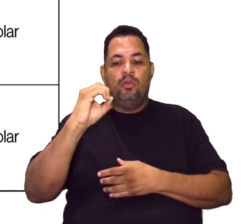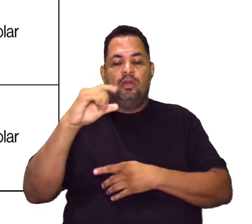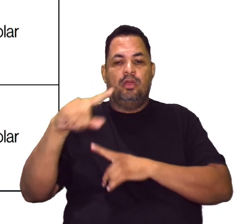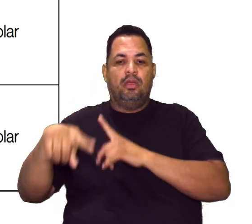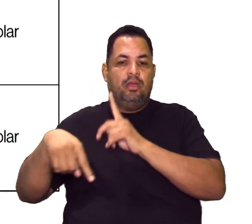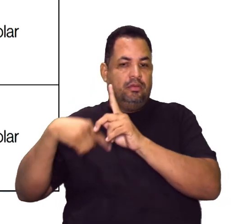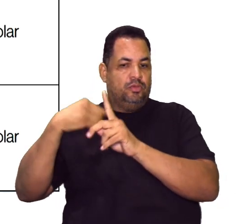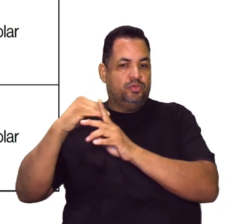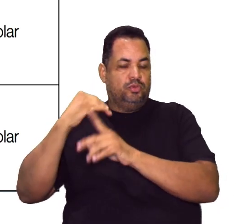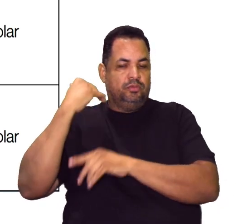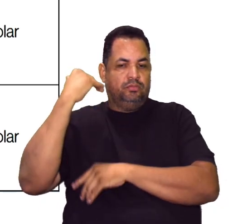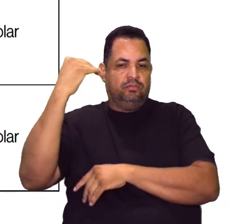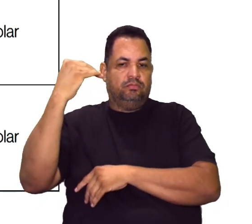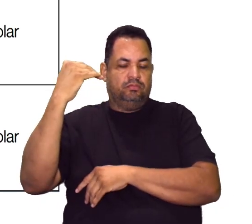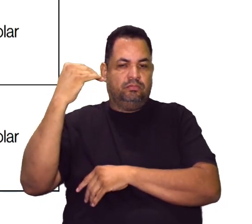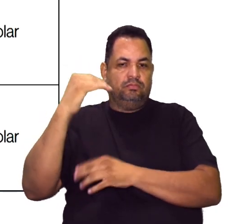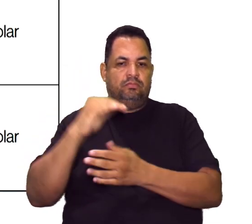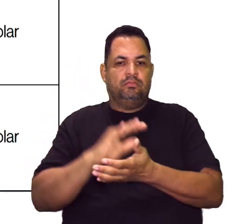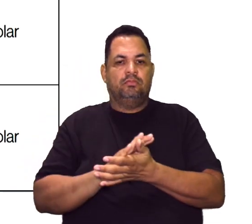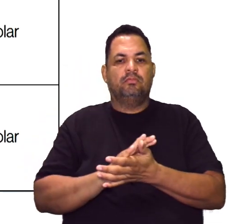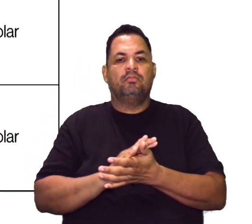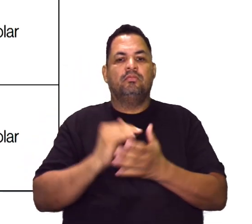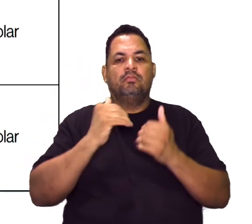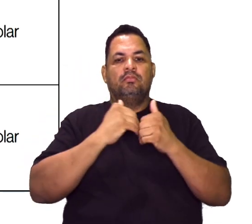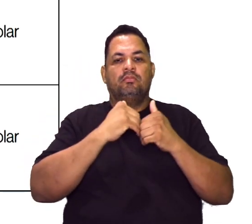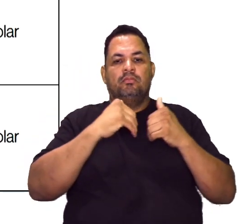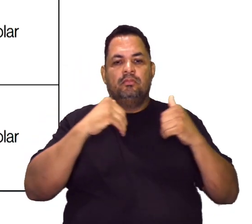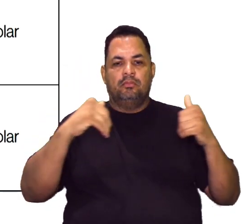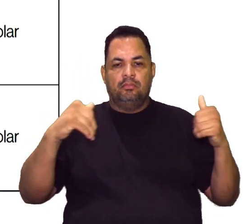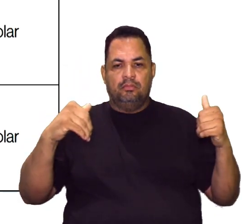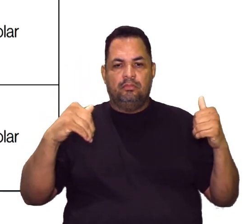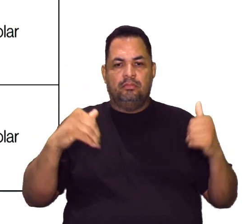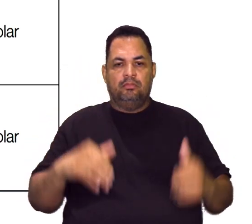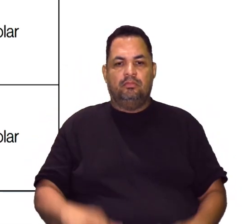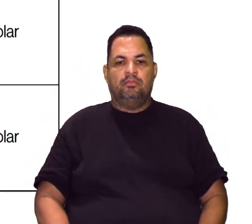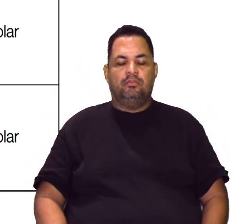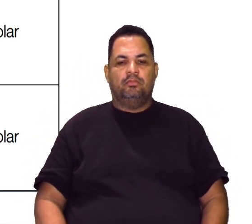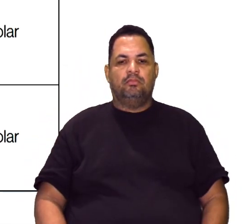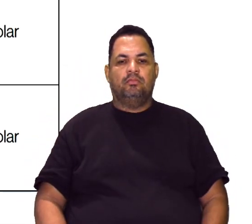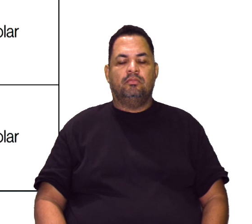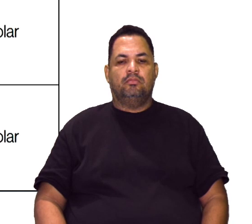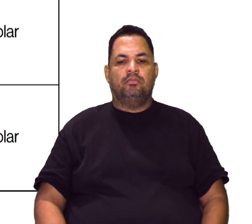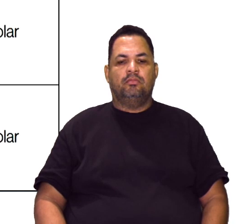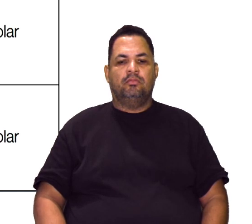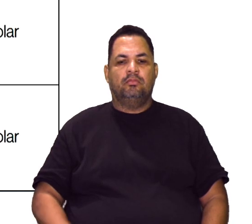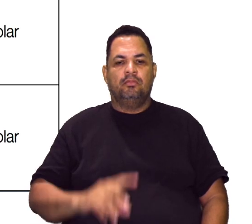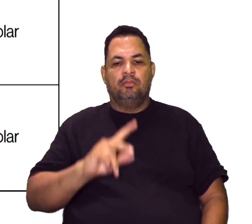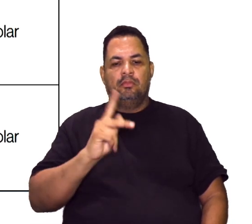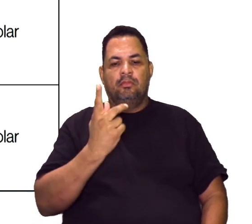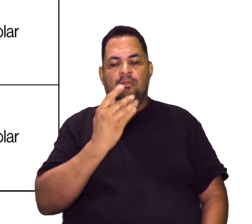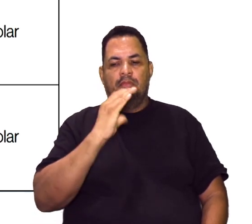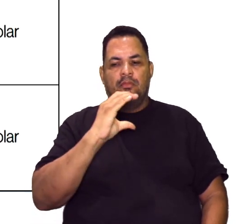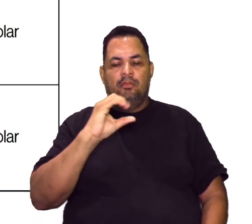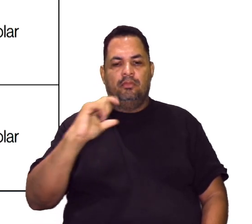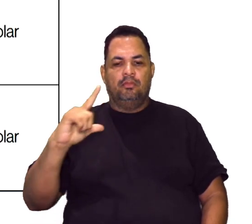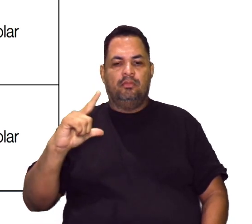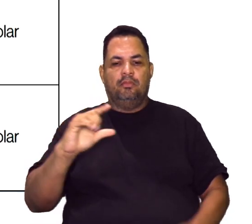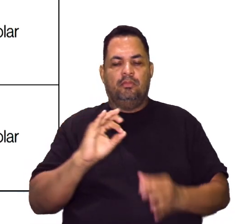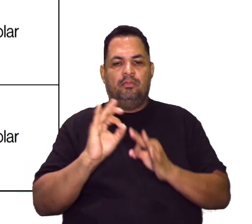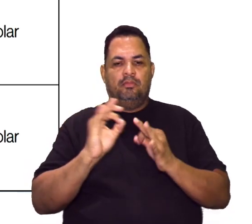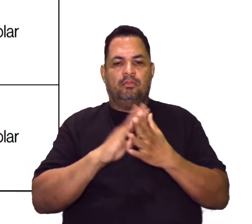oxigênio. Por isso, os elétrons são atraídos do carbono para o oxigênio. No HCl,